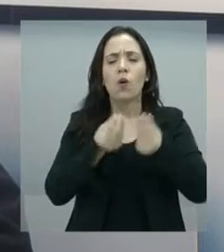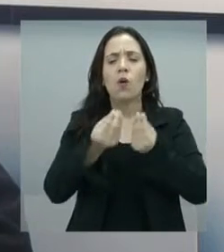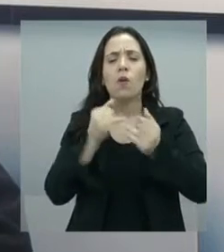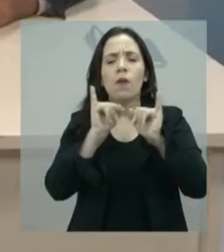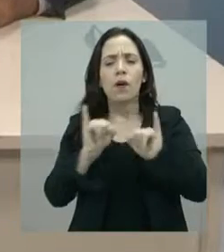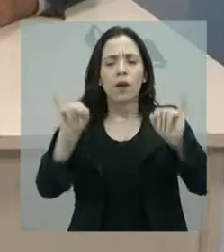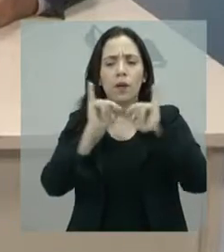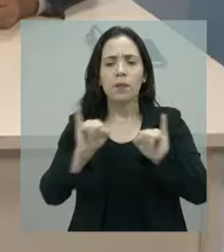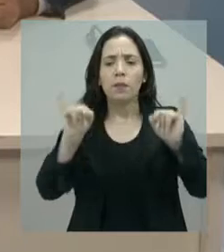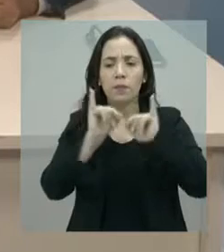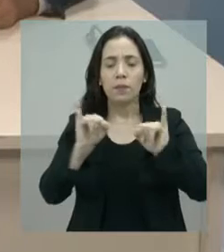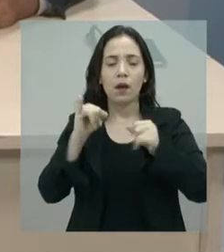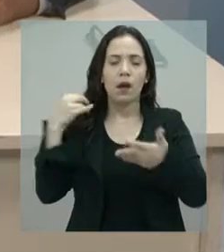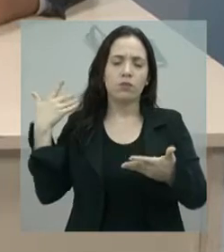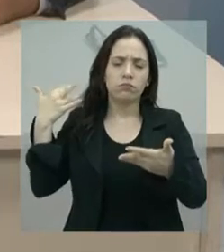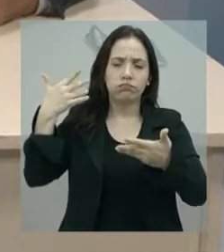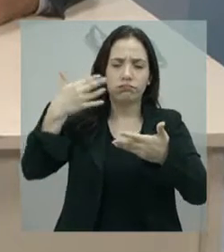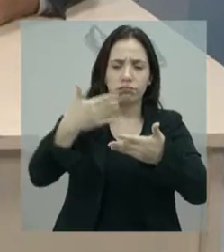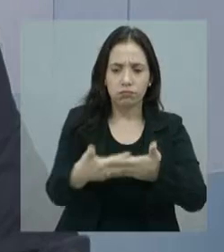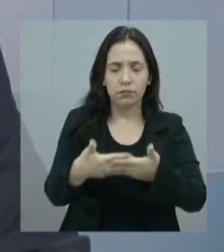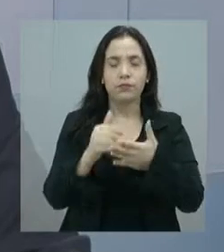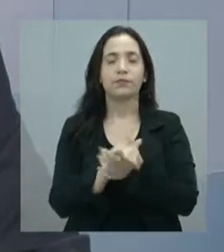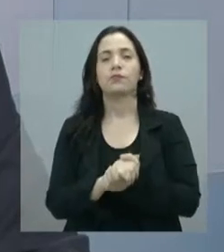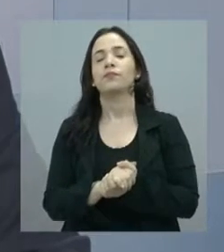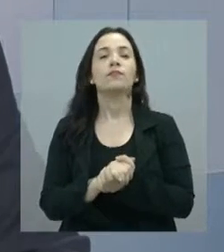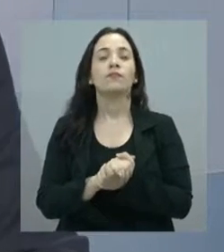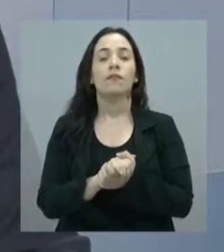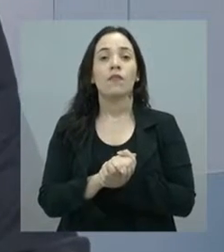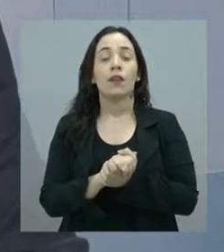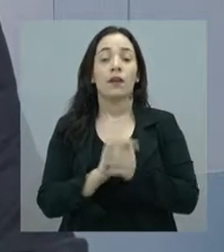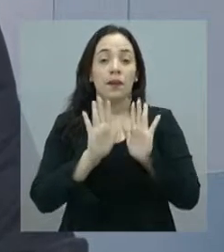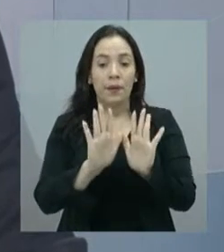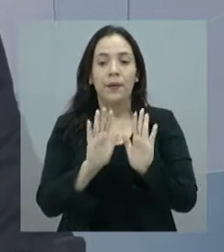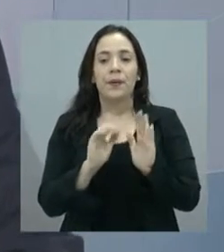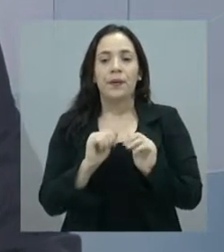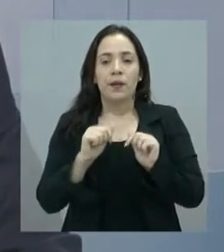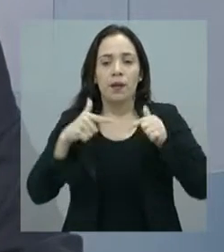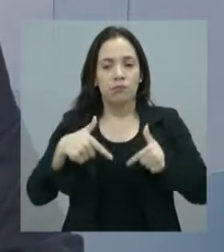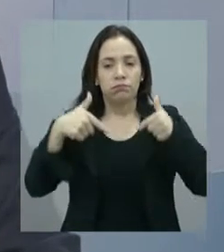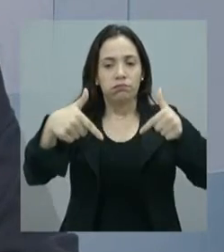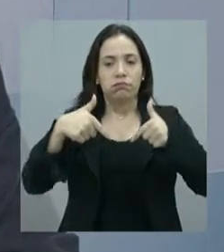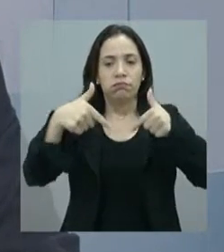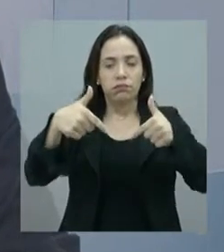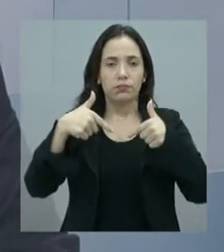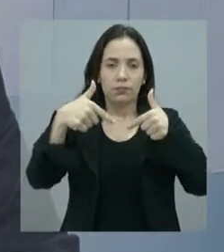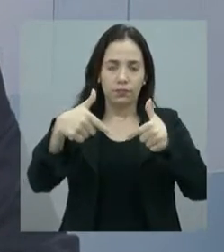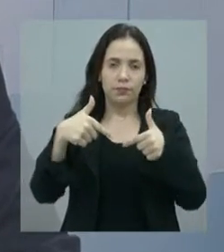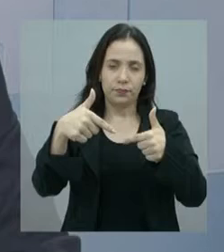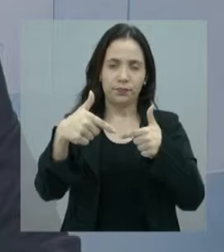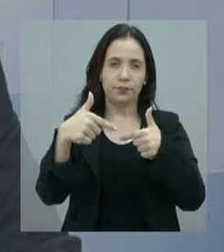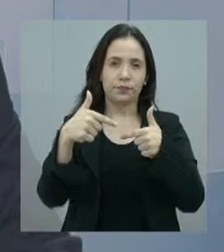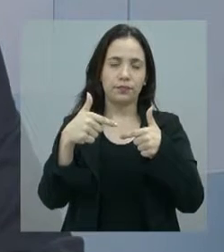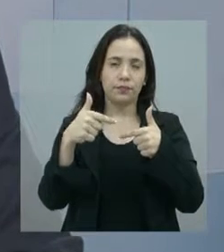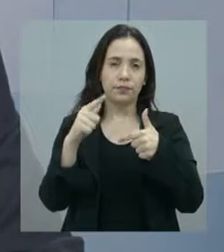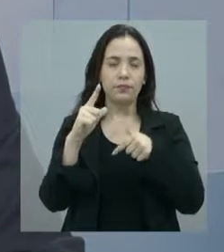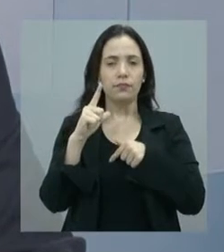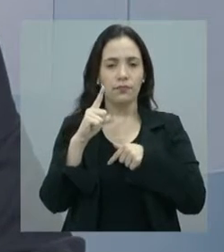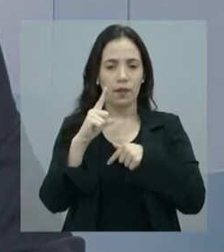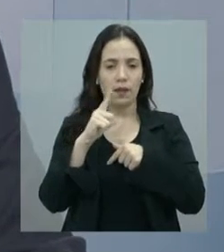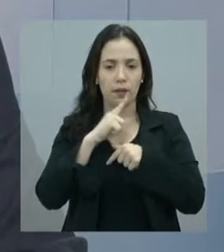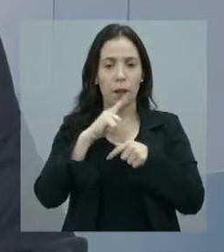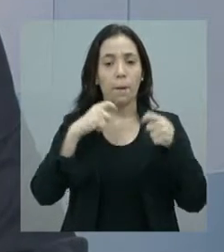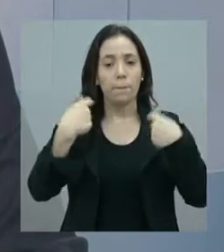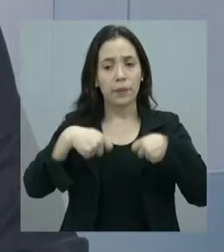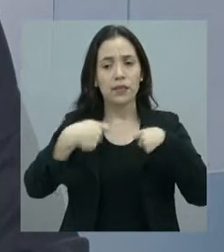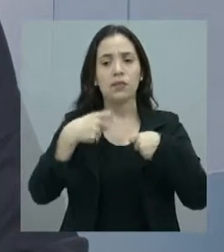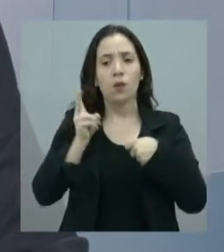campanhas que evoluíram e como é que o senhor está vendo Eu acho assim, que a importância disso? Essas ações pontuais, elas precisam realmente ter